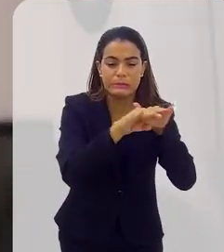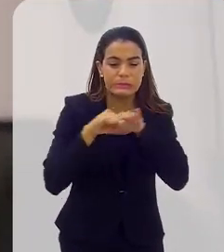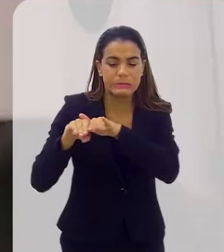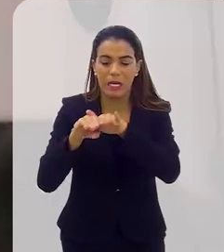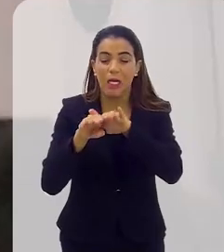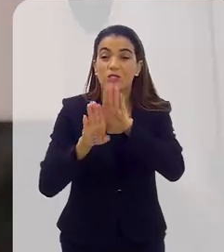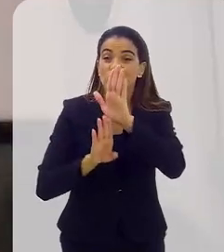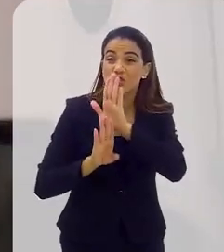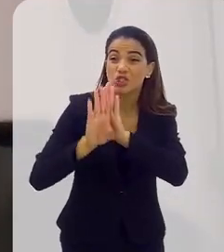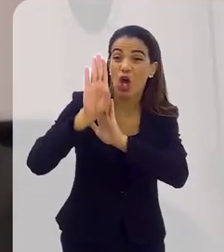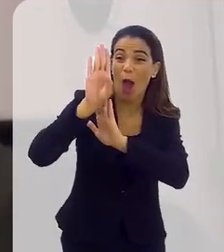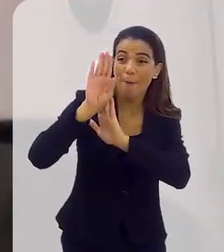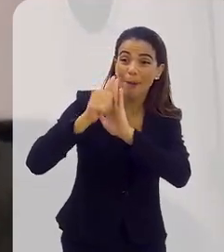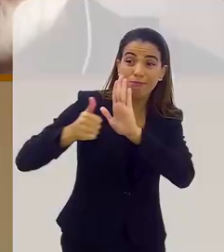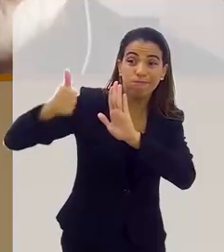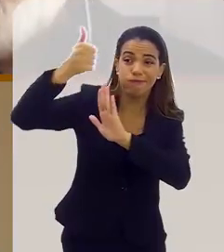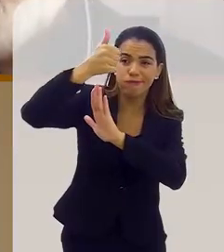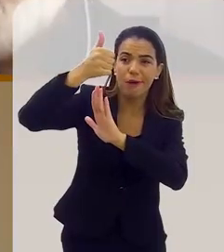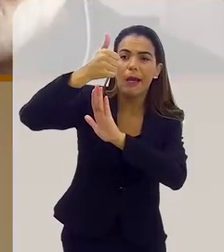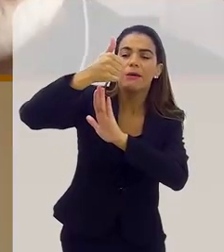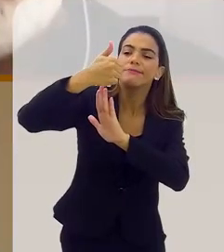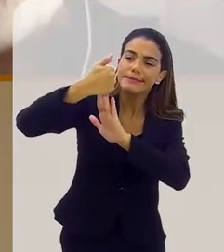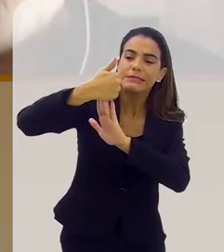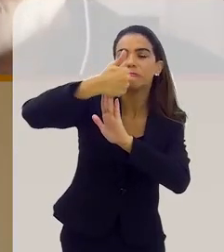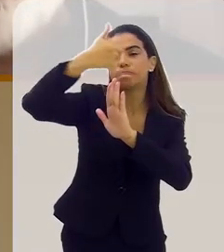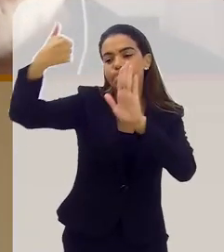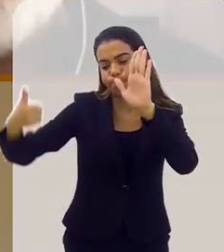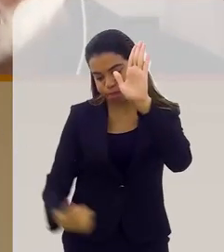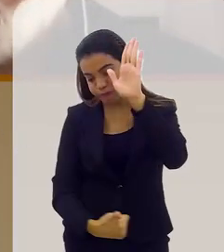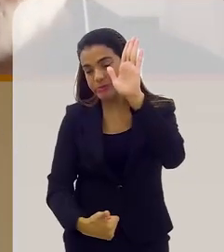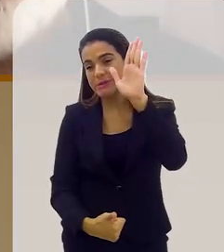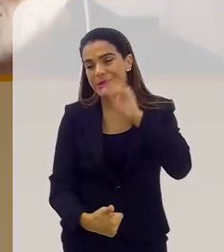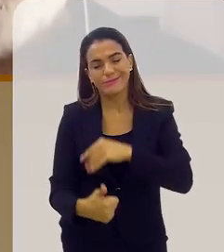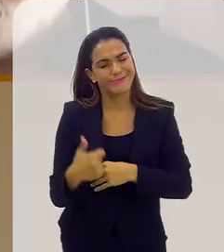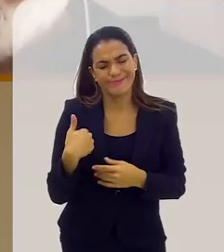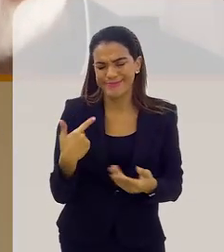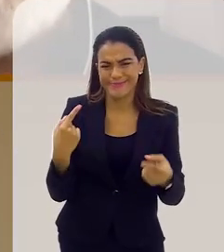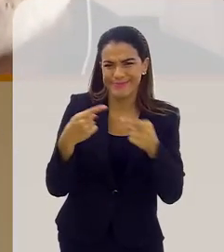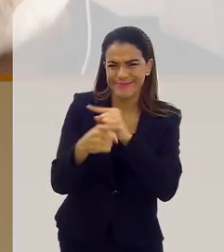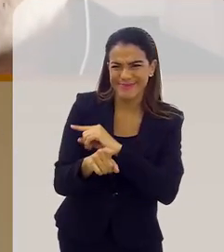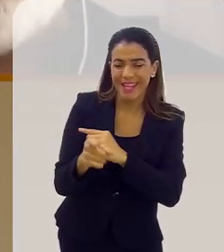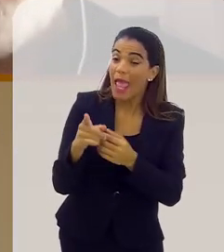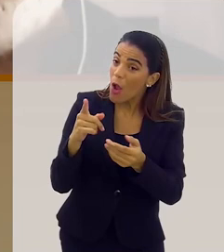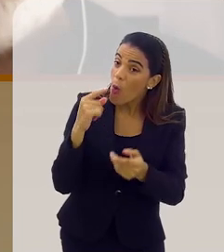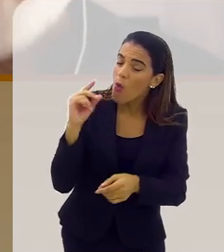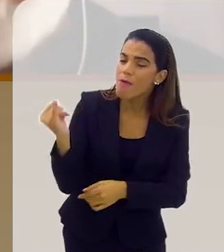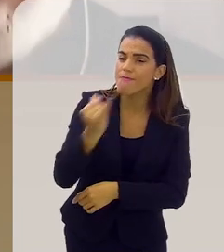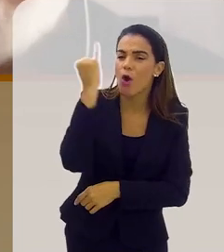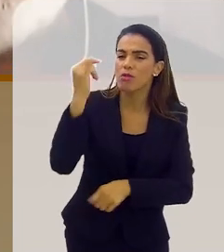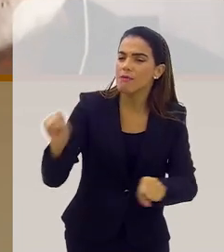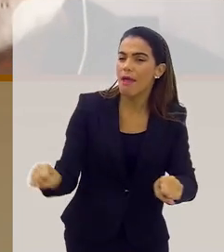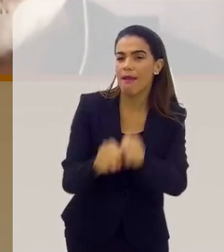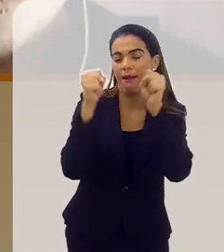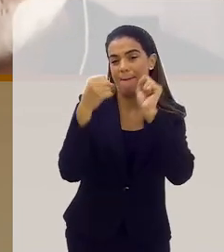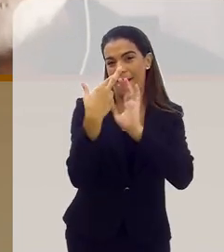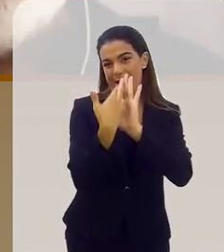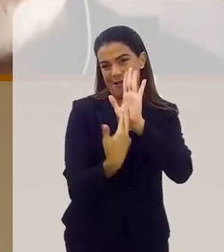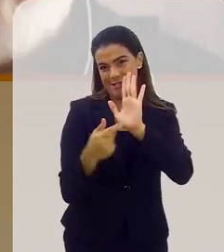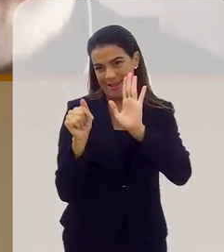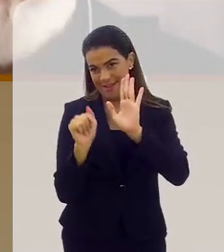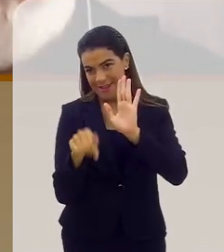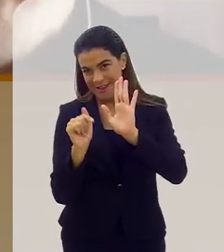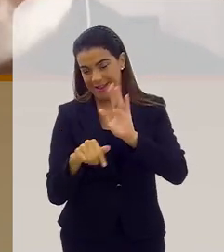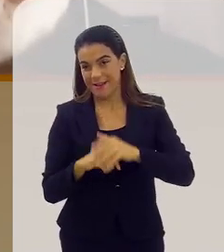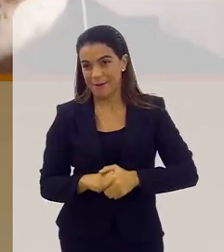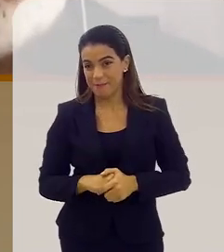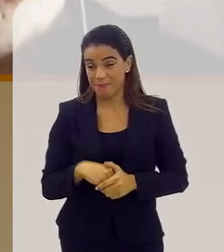toda escola que sobe tem que descer. É isso que a gente tem que quebrar. A importância desse desfile é isso, é quebrar isso. Né? Então, é